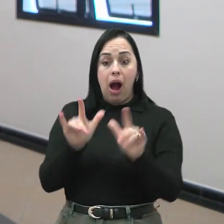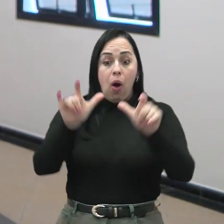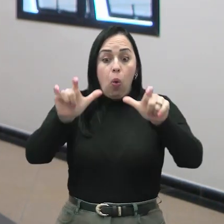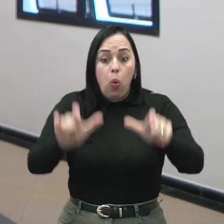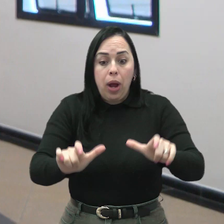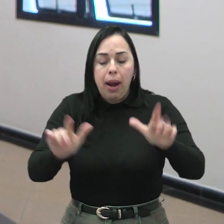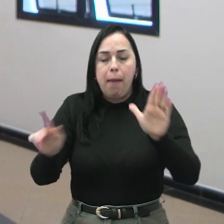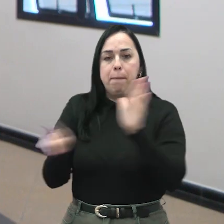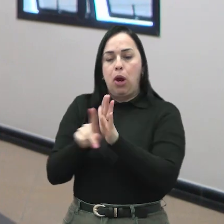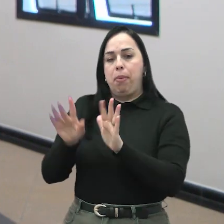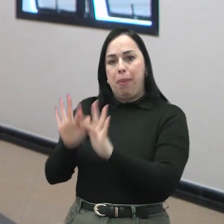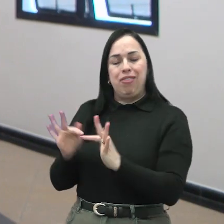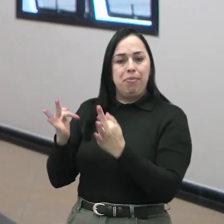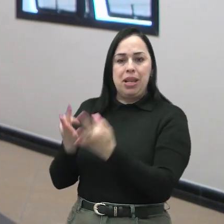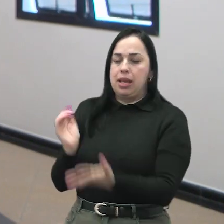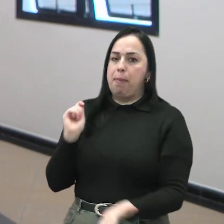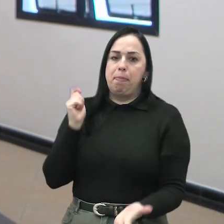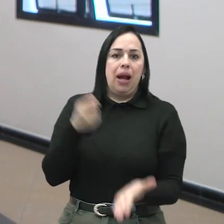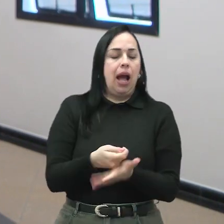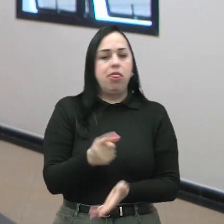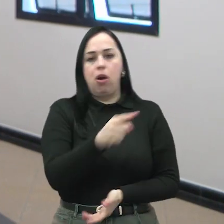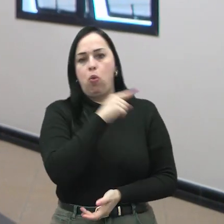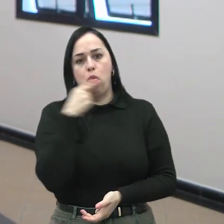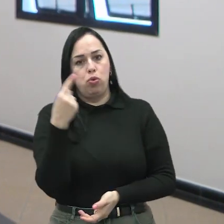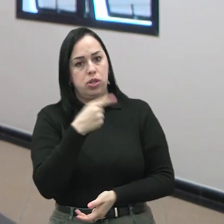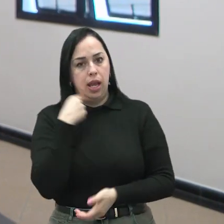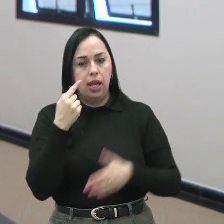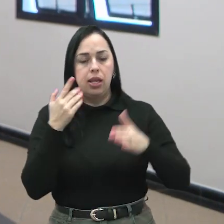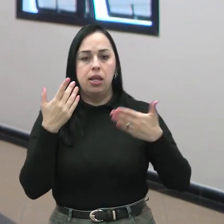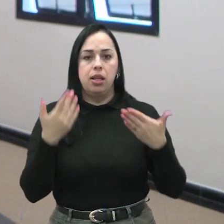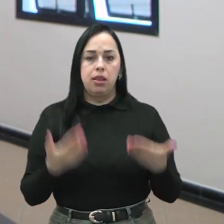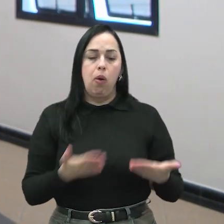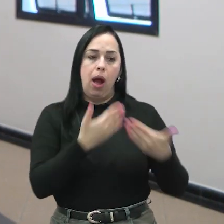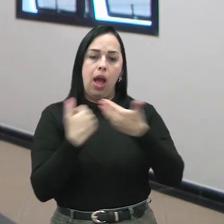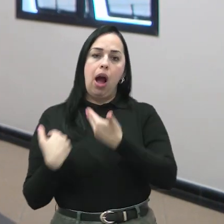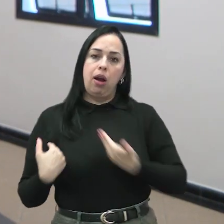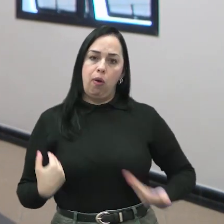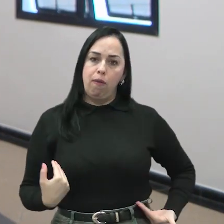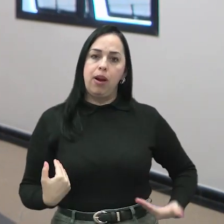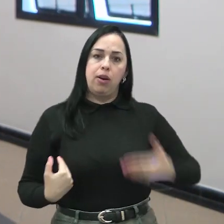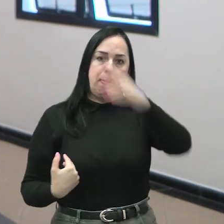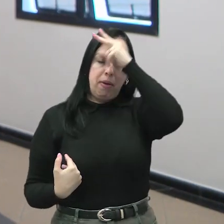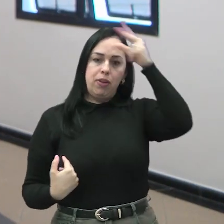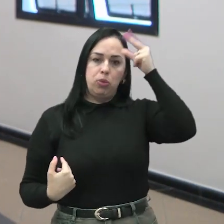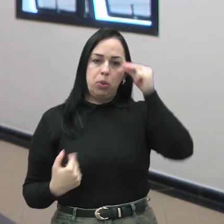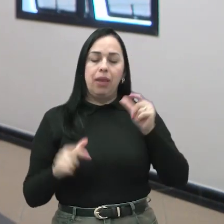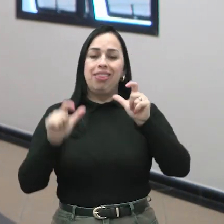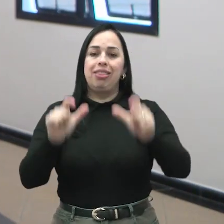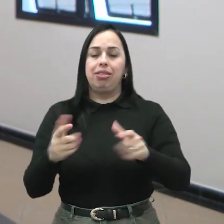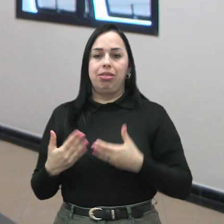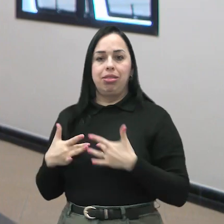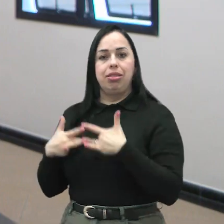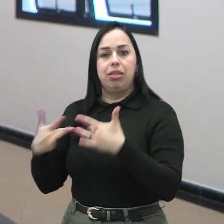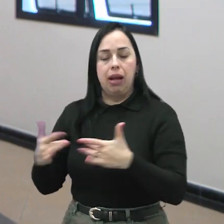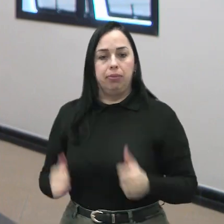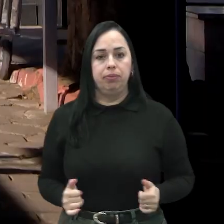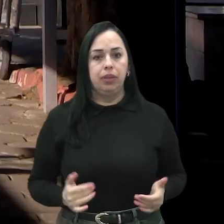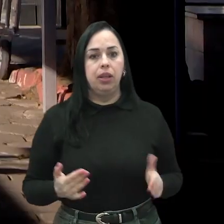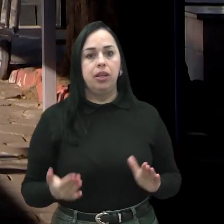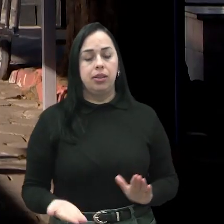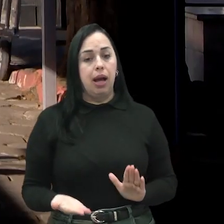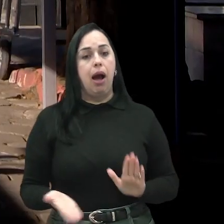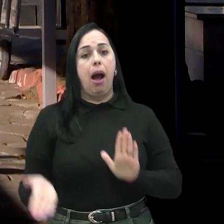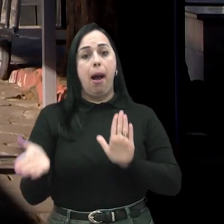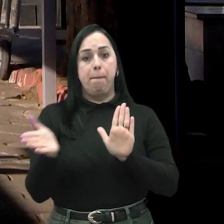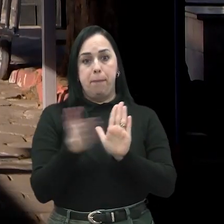para aquelas famílias que porventura não puderem fazer o seu sepultamento, então fica a cargo do poder público fazer esse sepultamento.